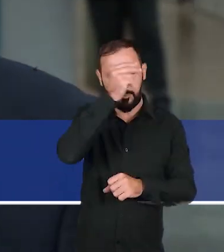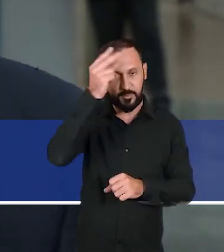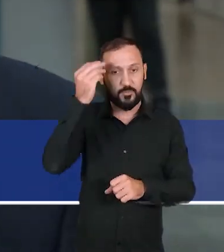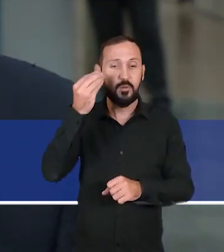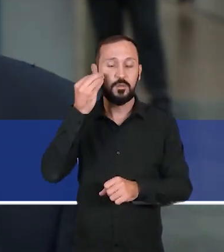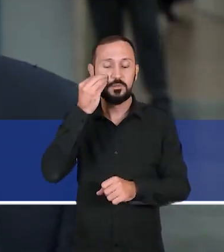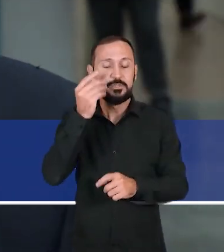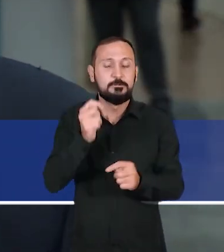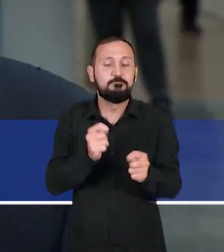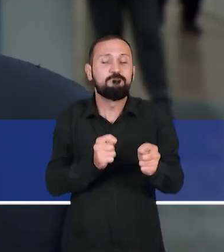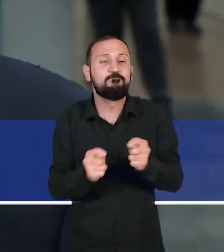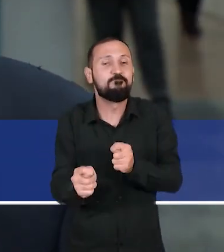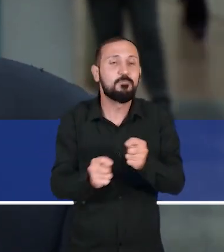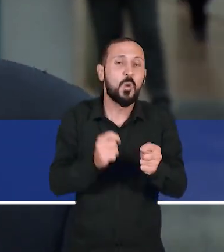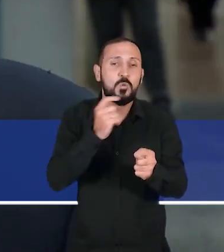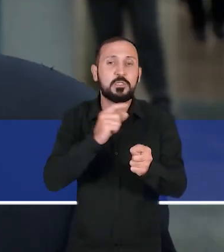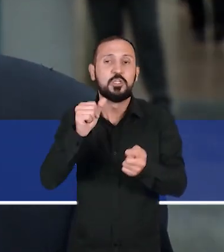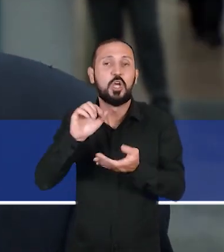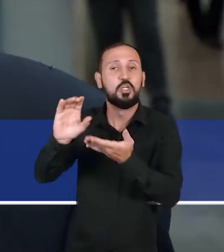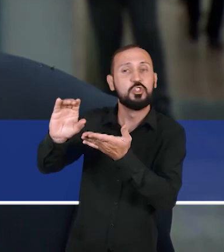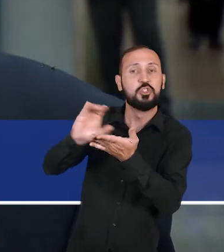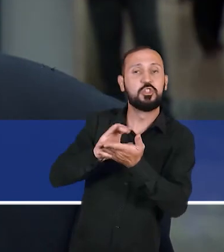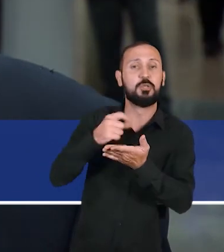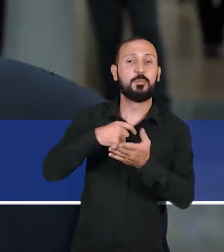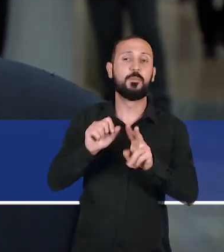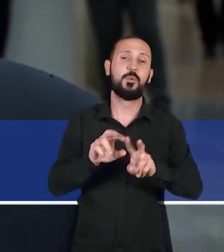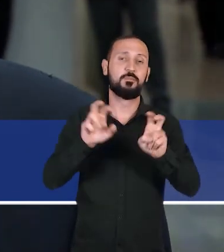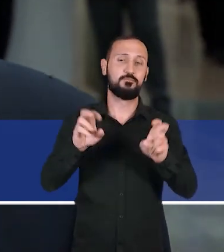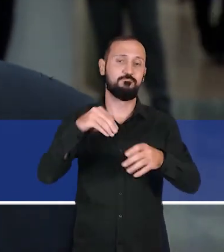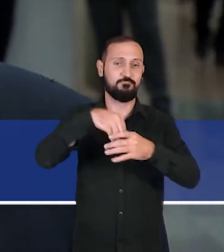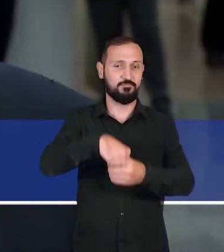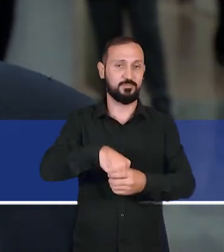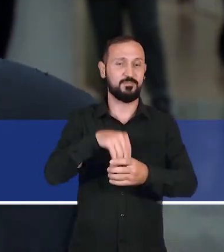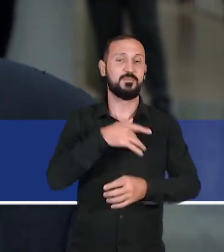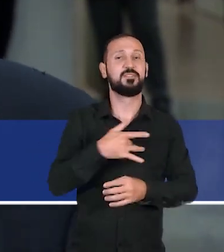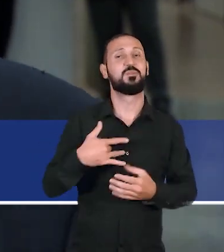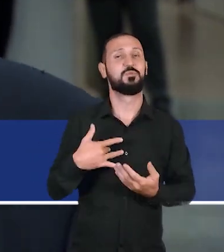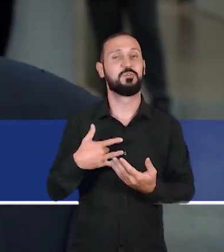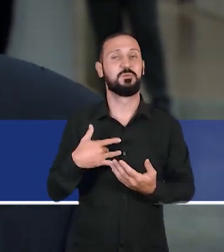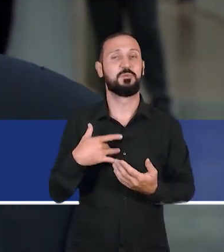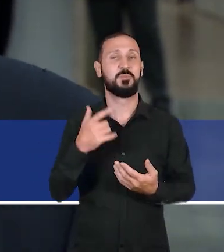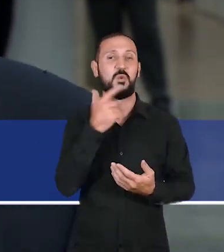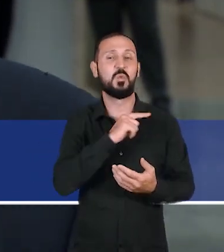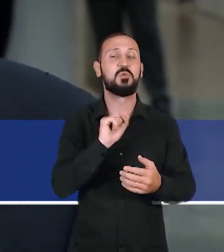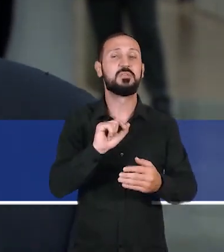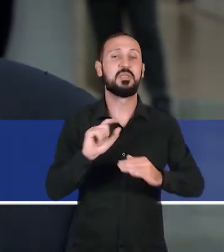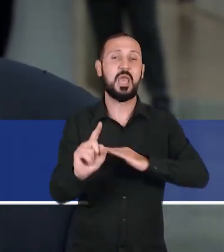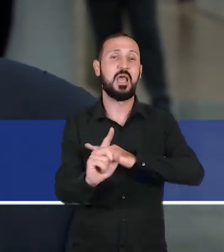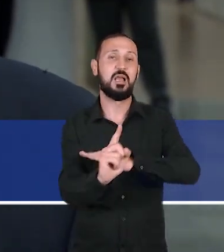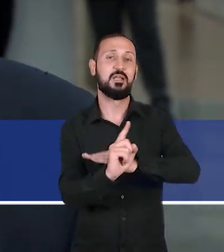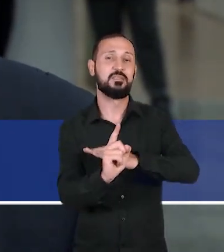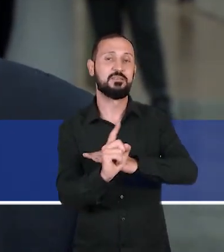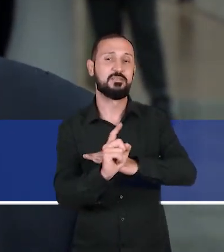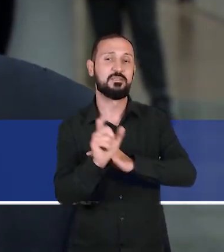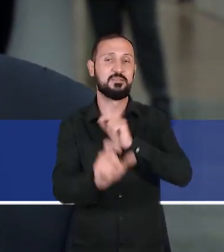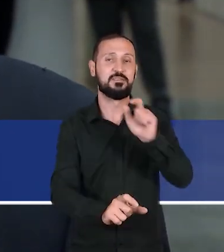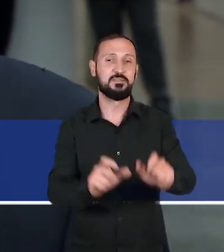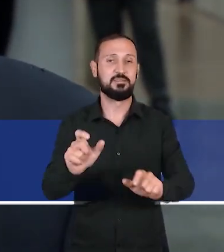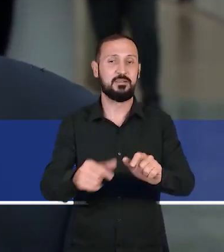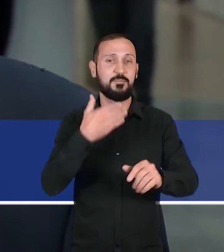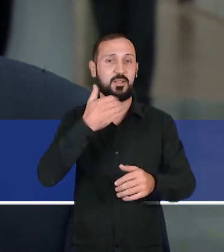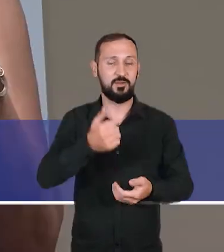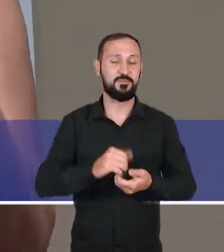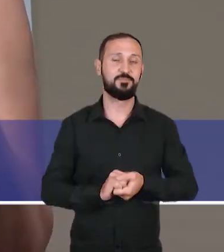para poder trazer recursos para a área da saúde e assim poder atender melhor